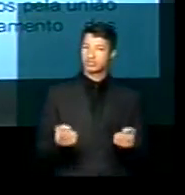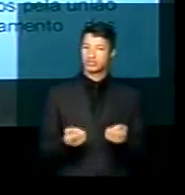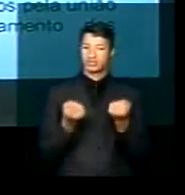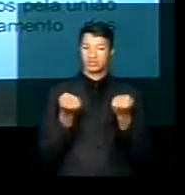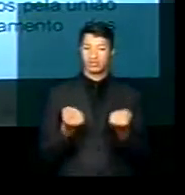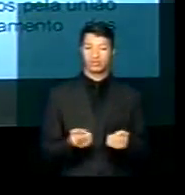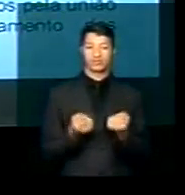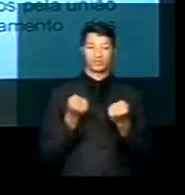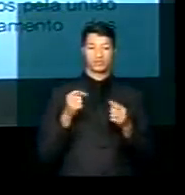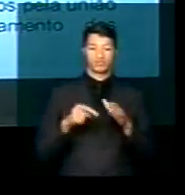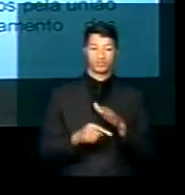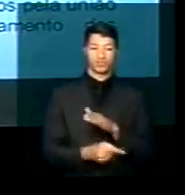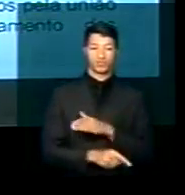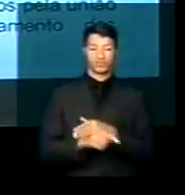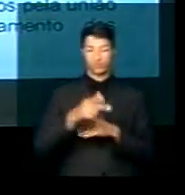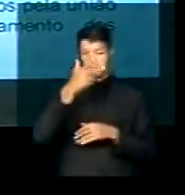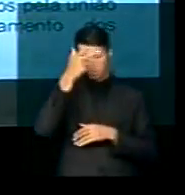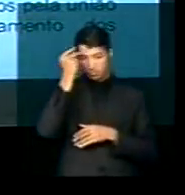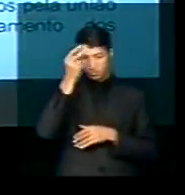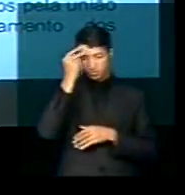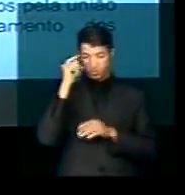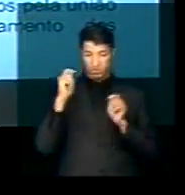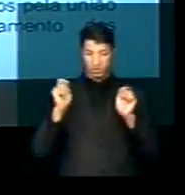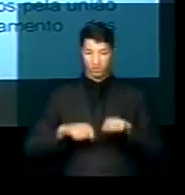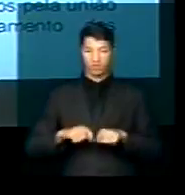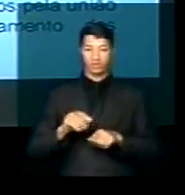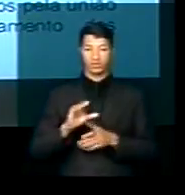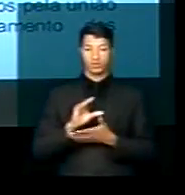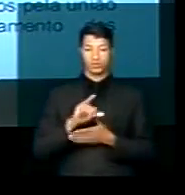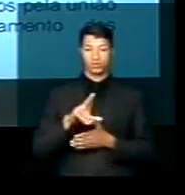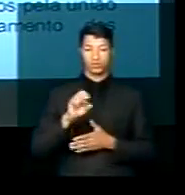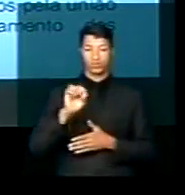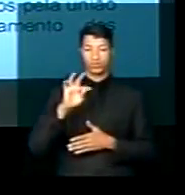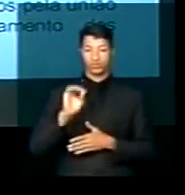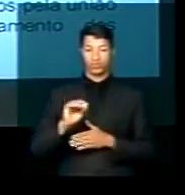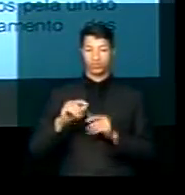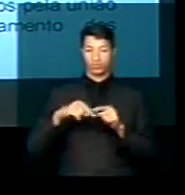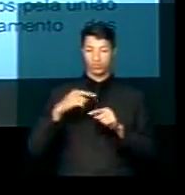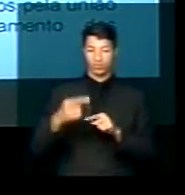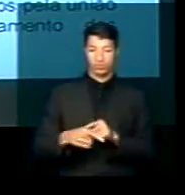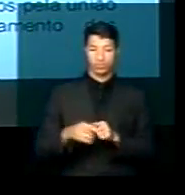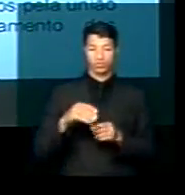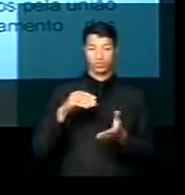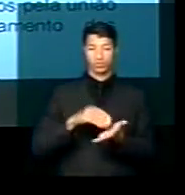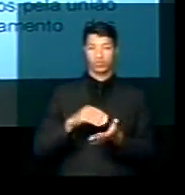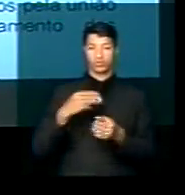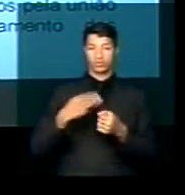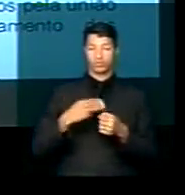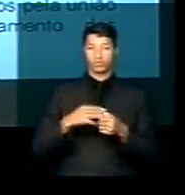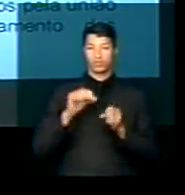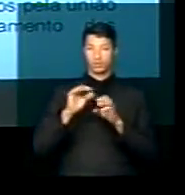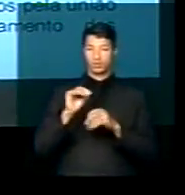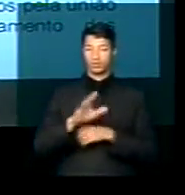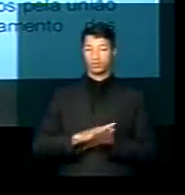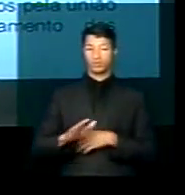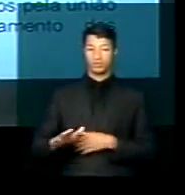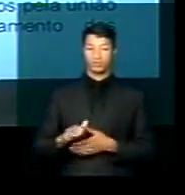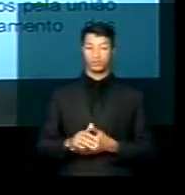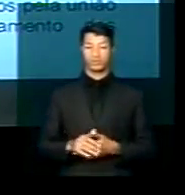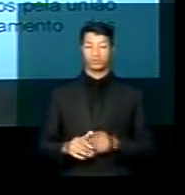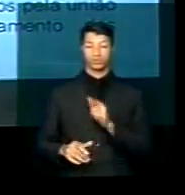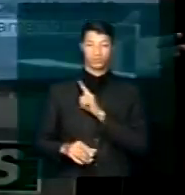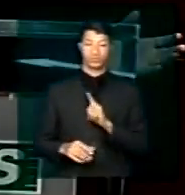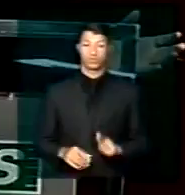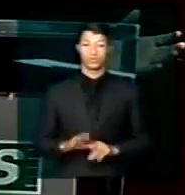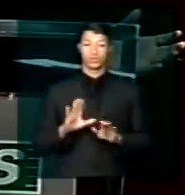sobrecarregando imensamente a prefeitura com a necessidade de custeio a posteriori desses centros municipais de educação infantil. Então, o governo